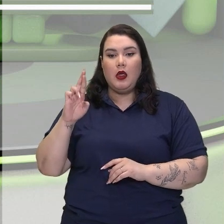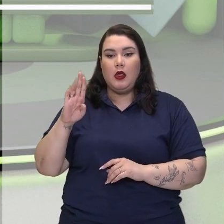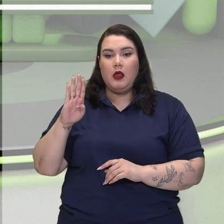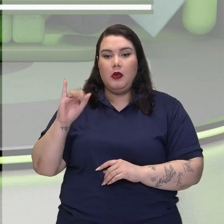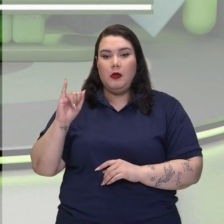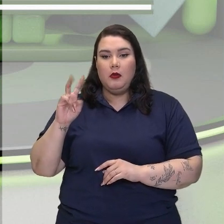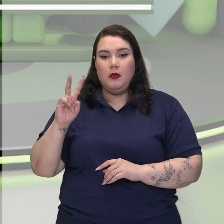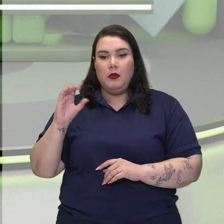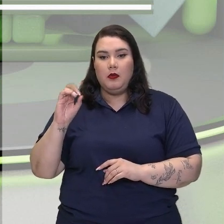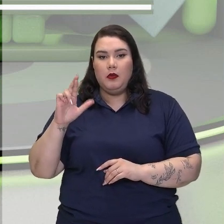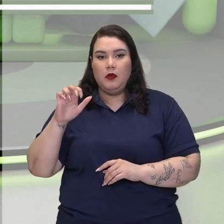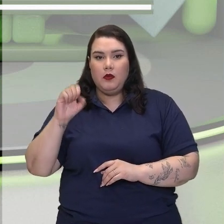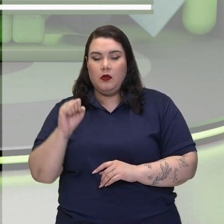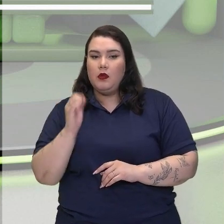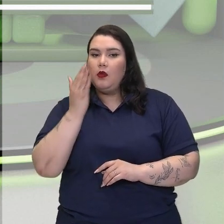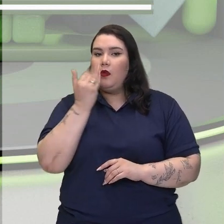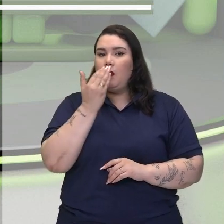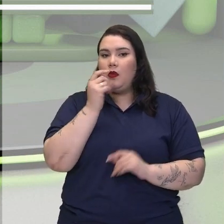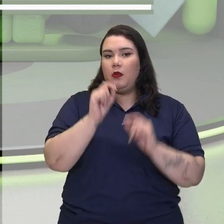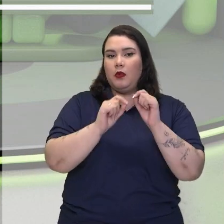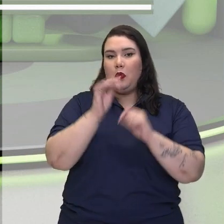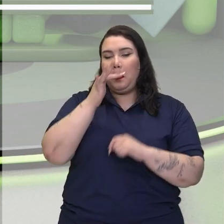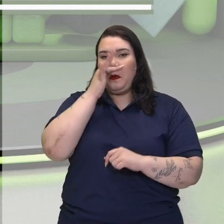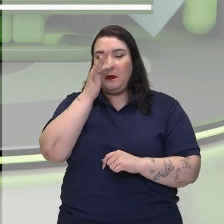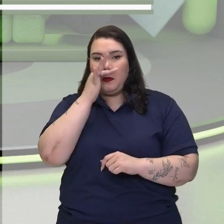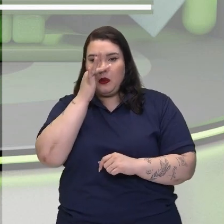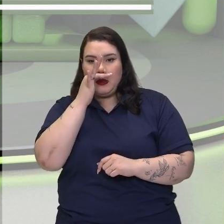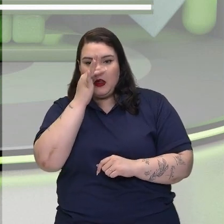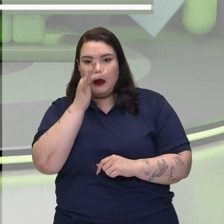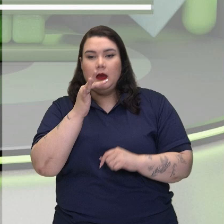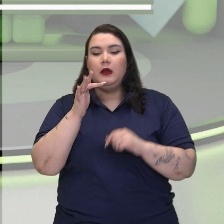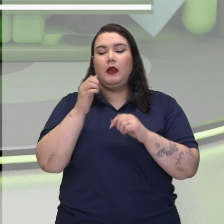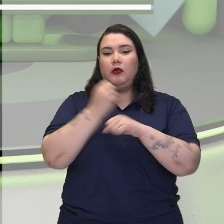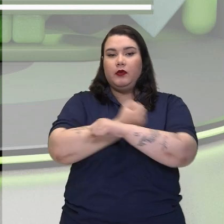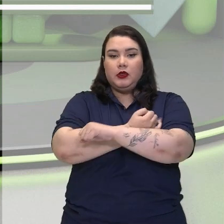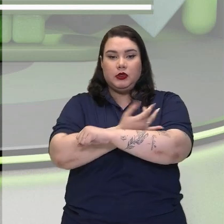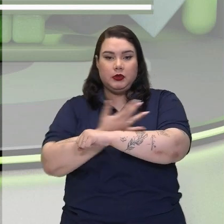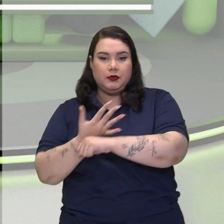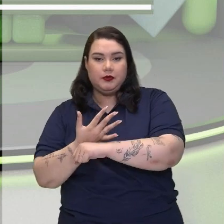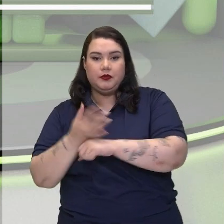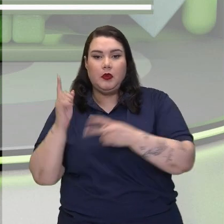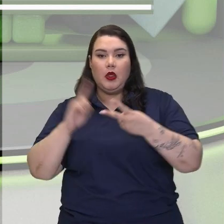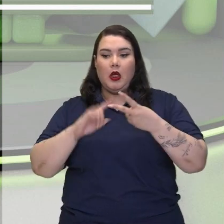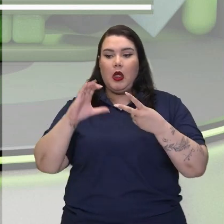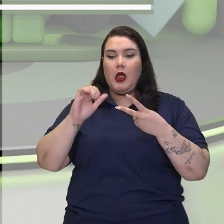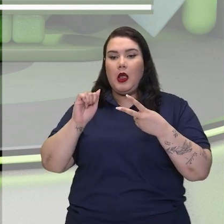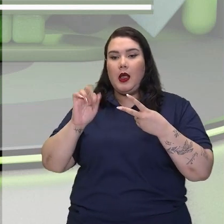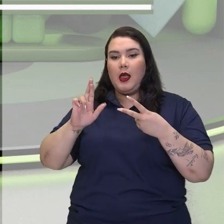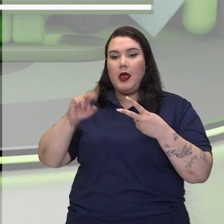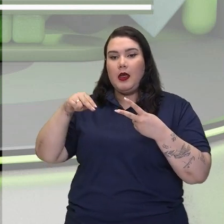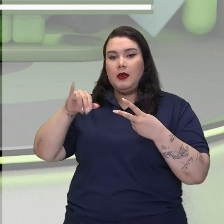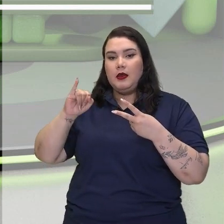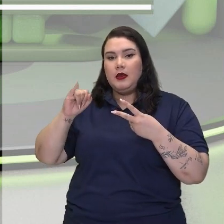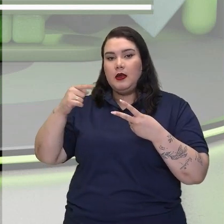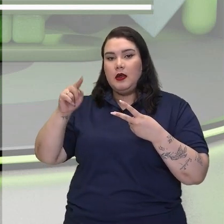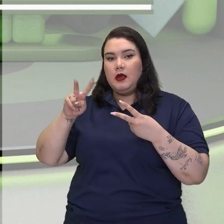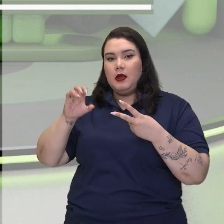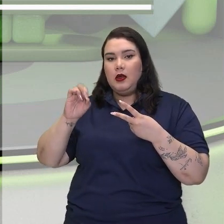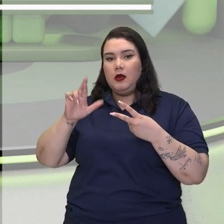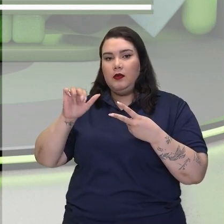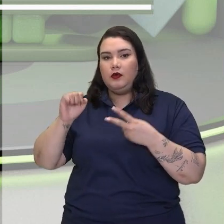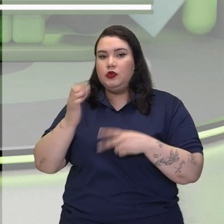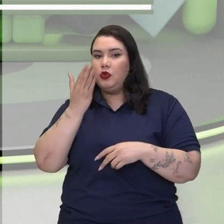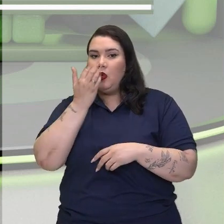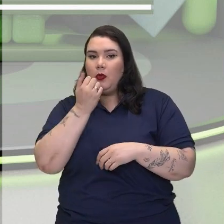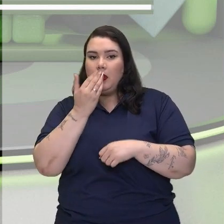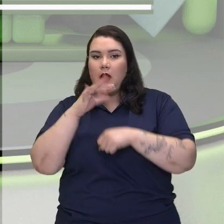são aqueles que vão se alimentar de plantas e vegetais. Os consumidores que são carnívoros, aqueles que vão se alimentar da